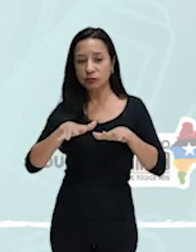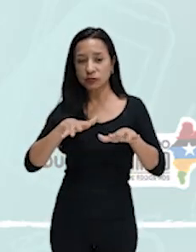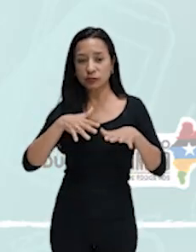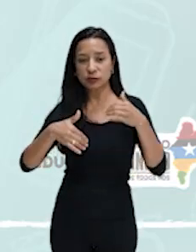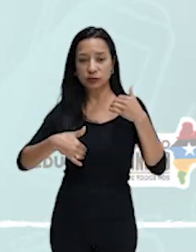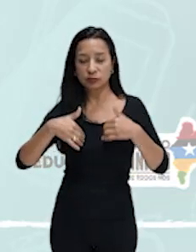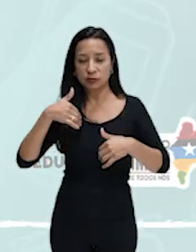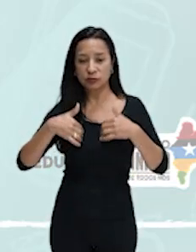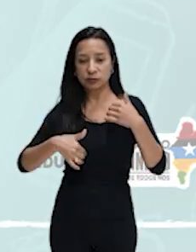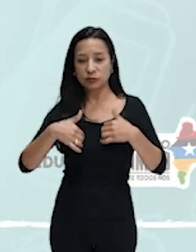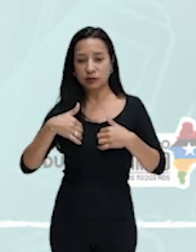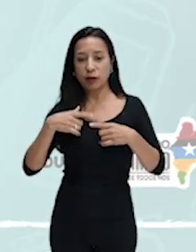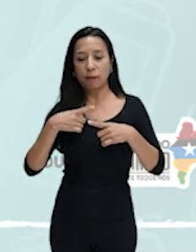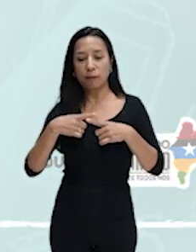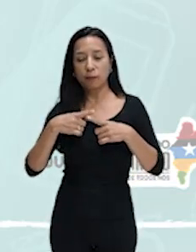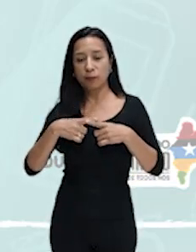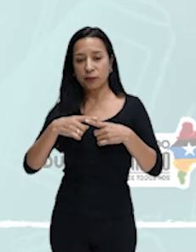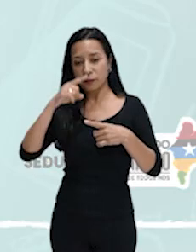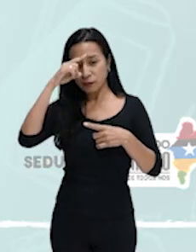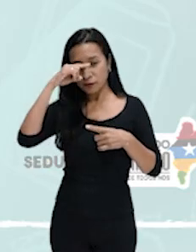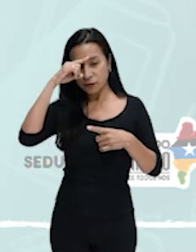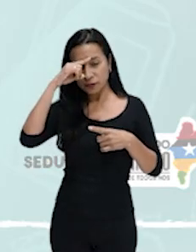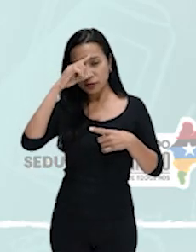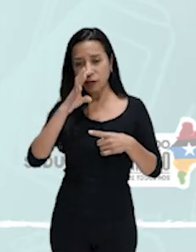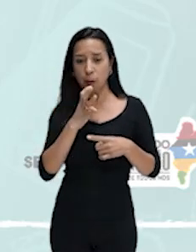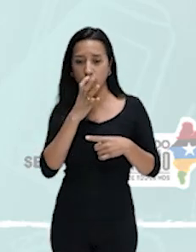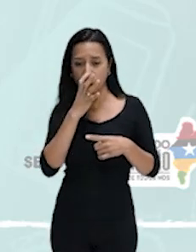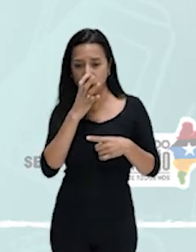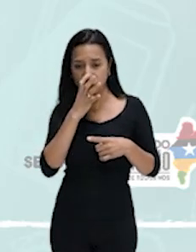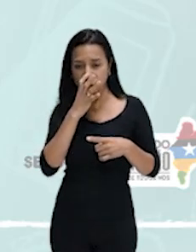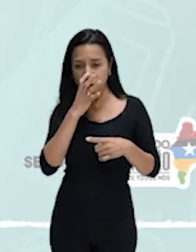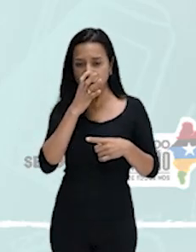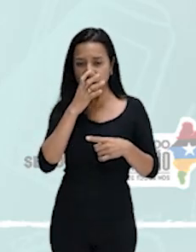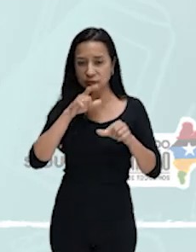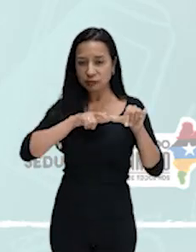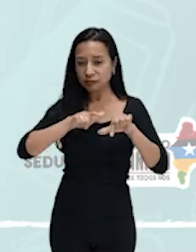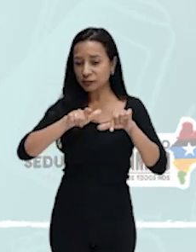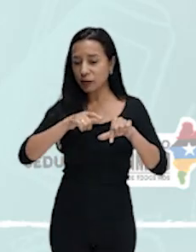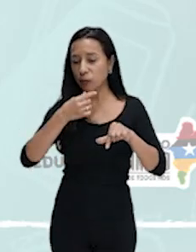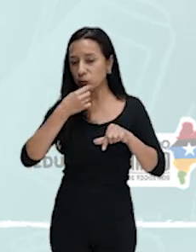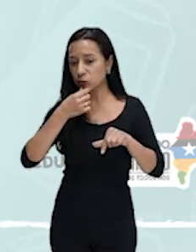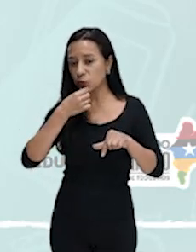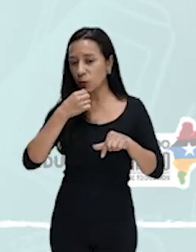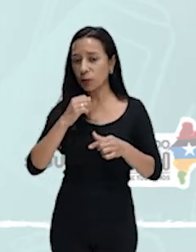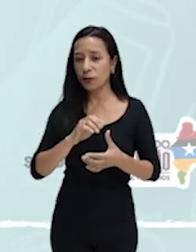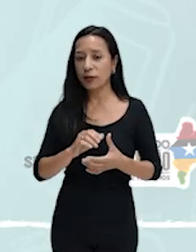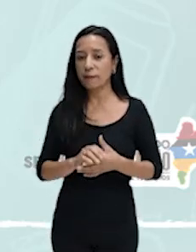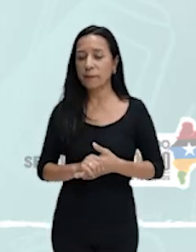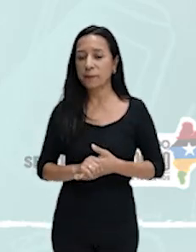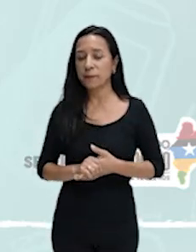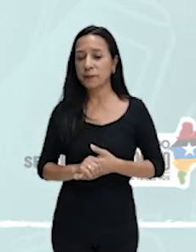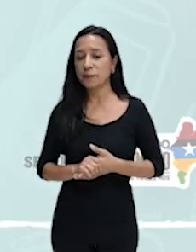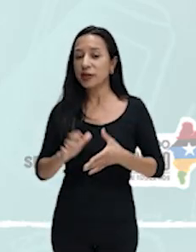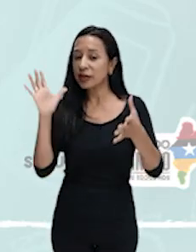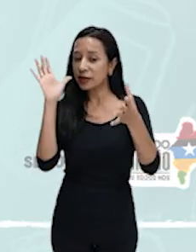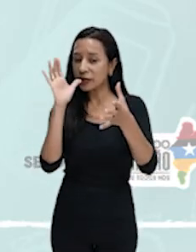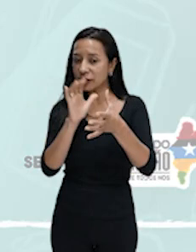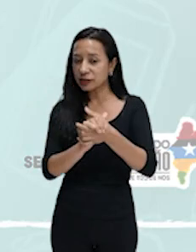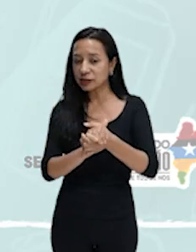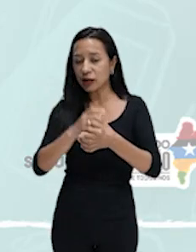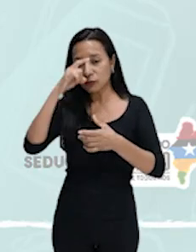o trabalho de Rivera e decidiu mostrar suas pinturas a ele. Quando eles se casaram, a Frida tinha 21 anos e